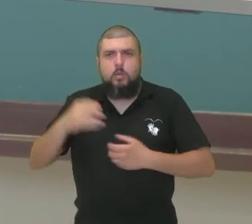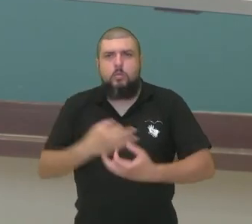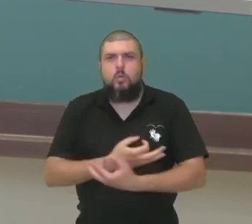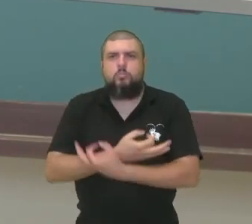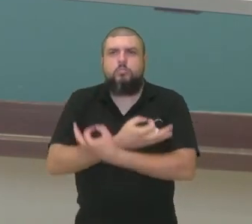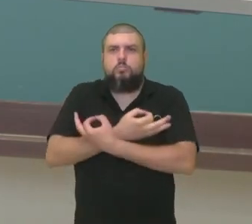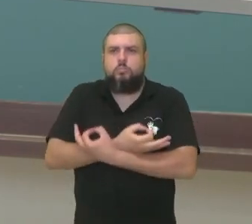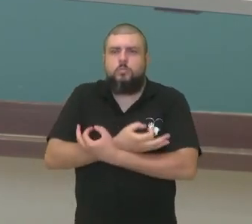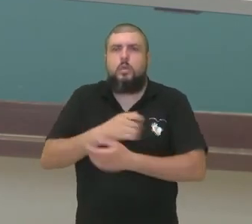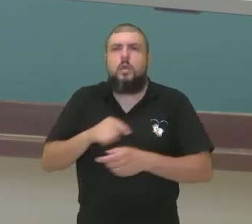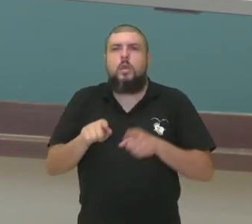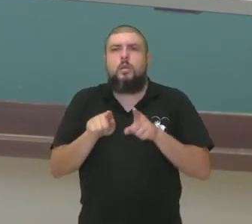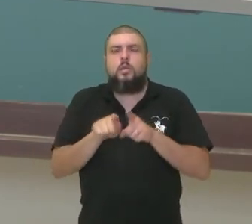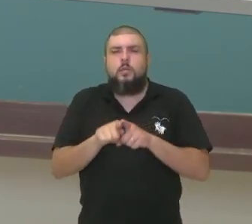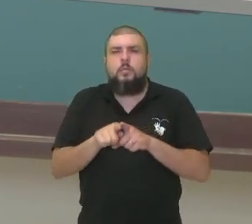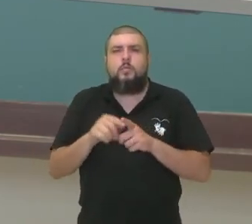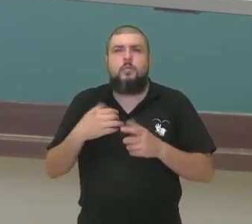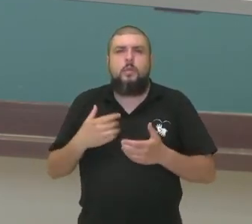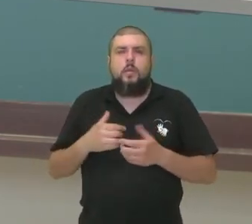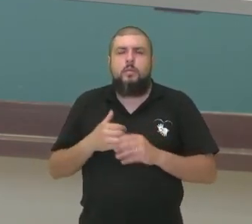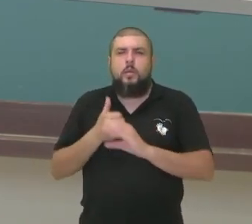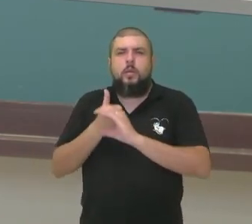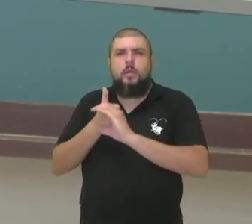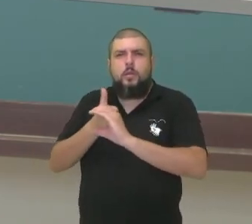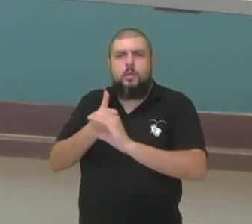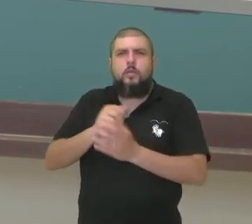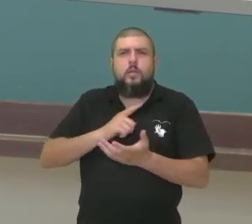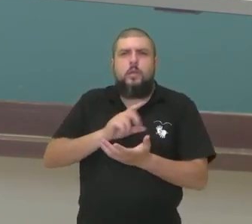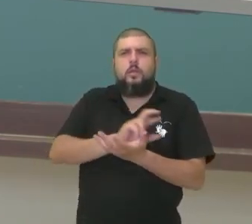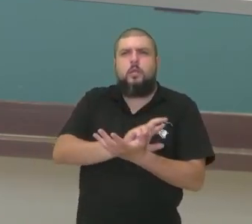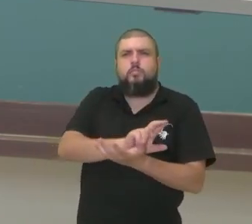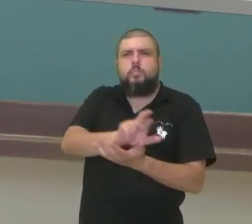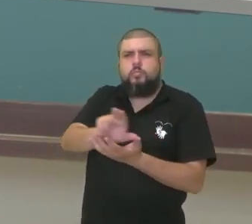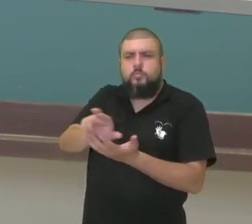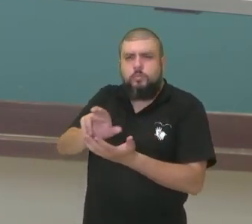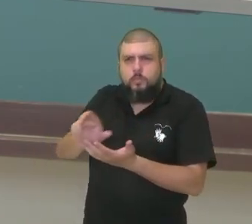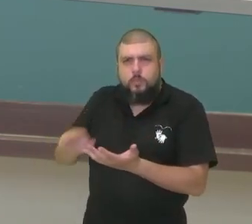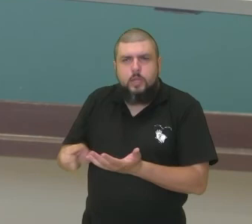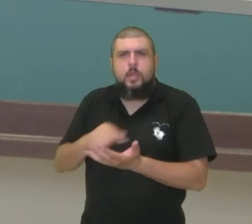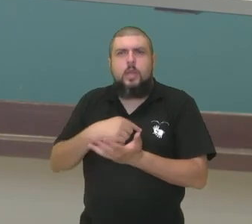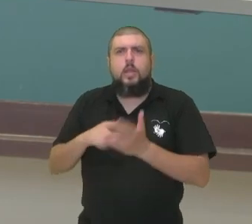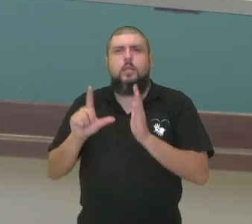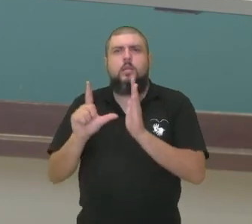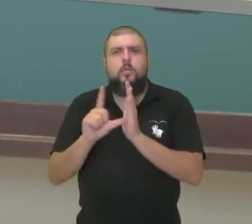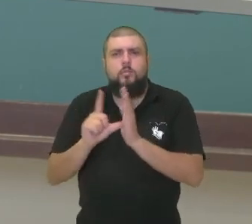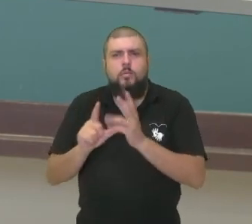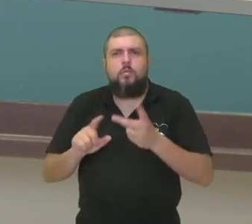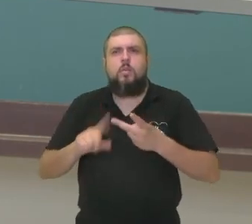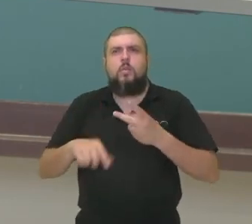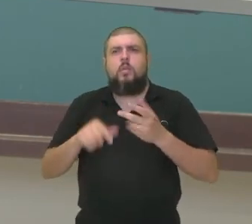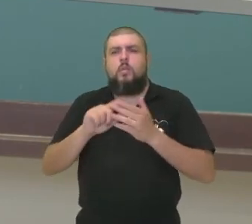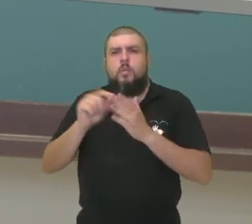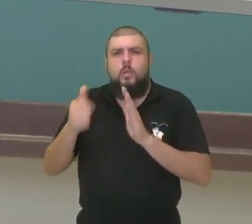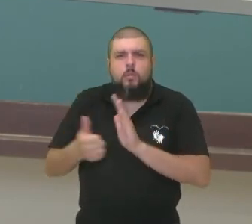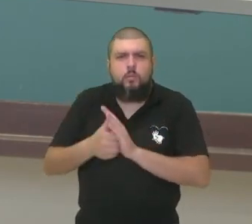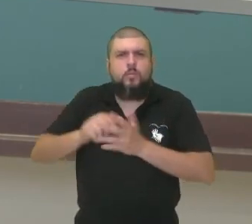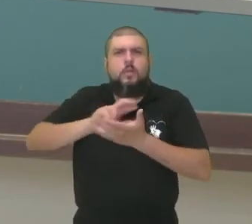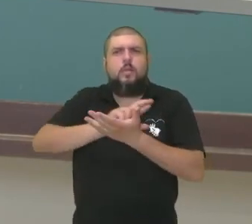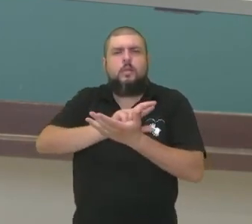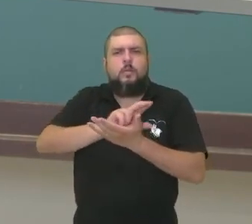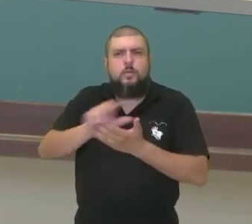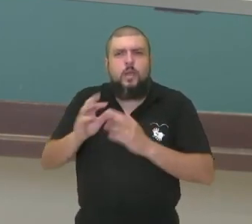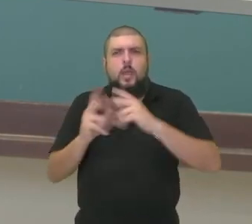como tem várias formas de cristianismo, catolicismo, anglicanismo, luteranismo, espiritismo, as